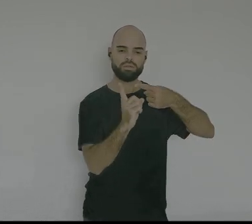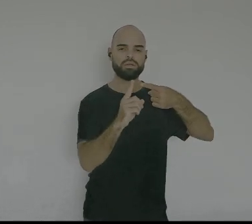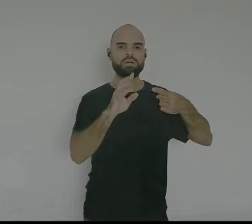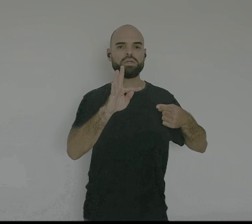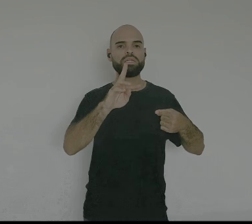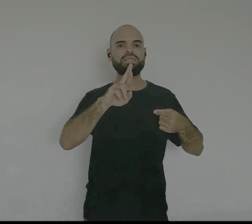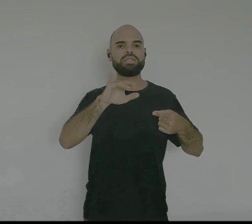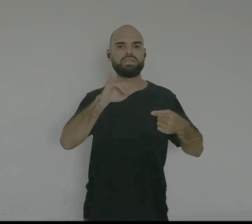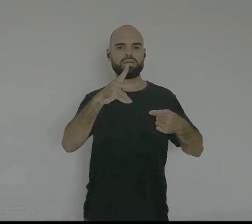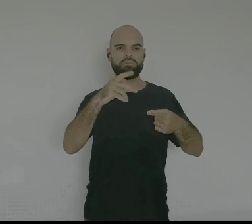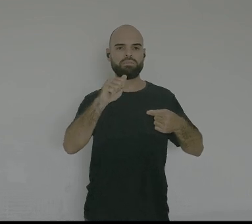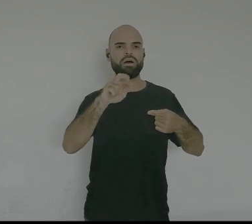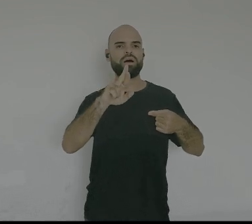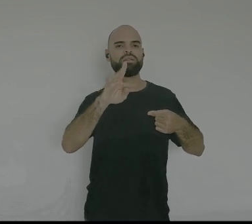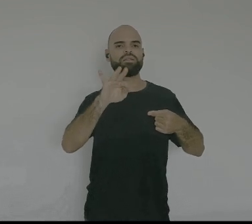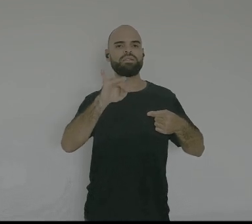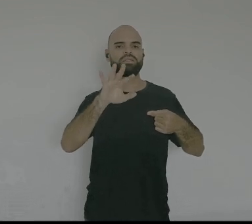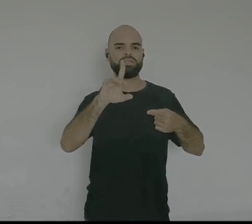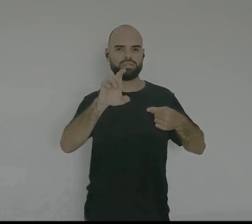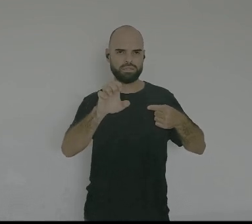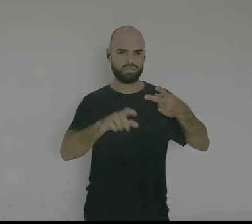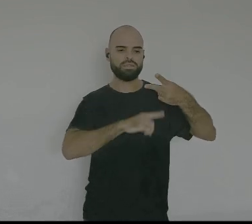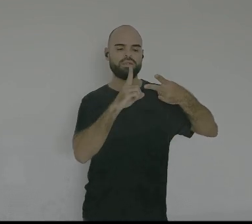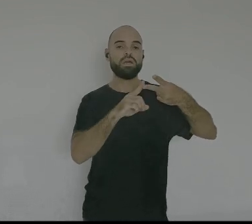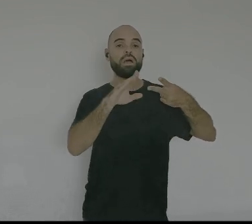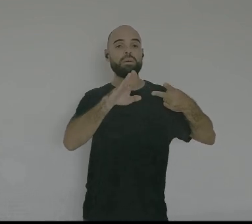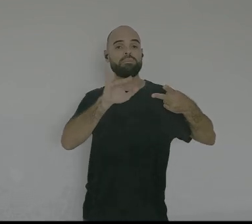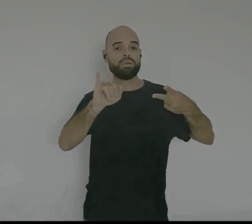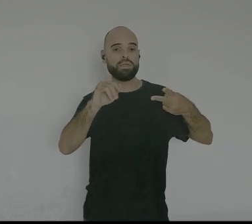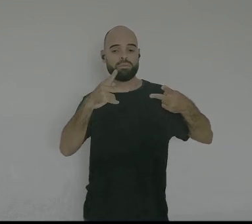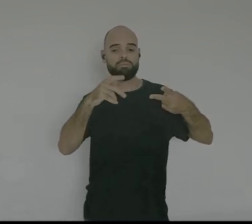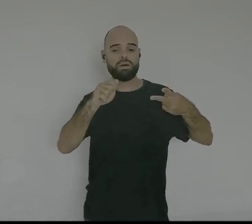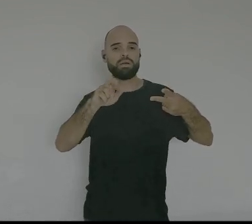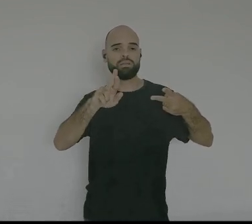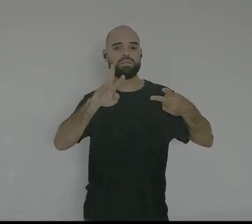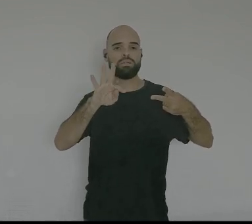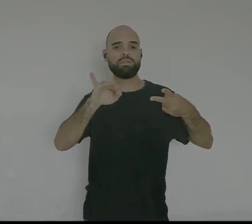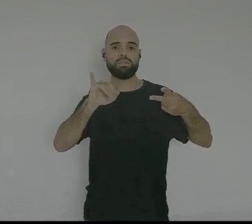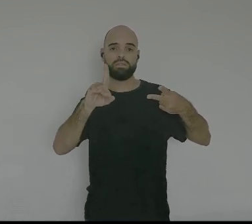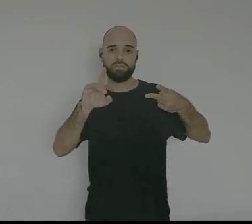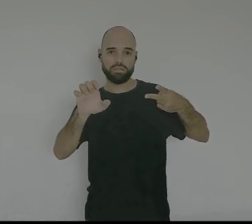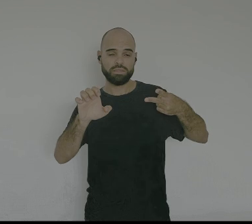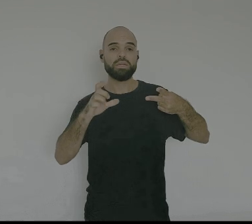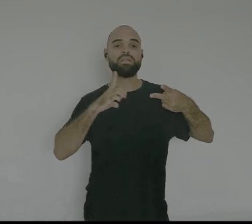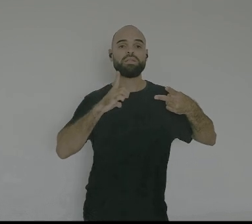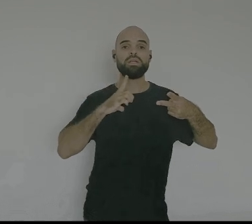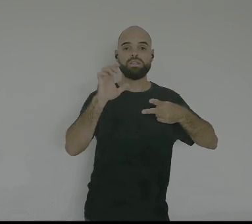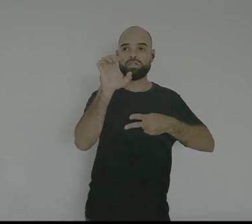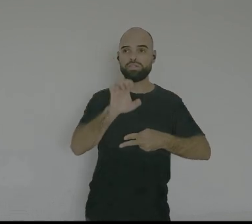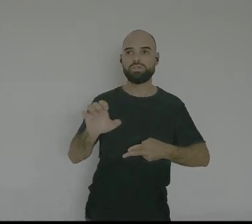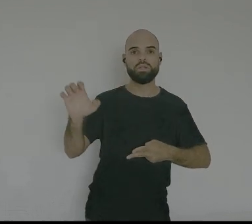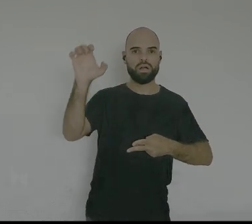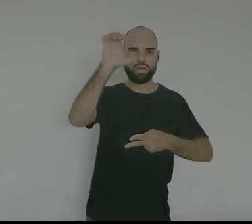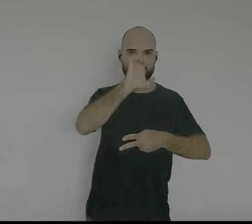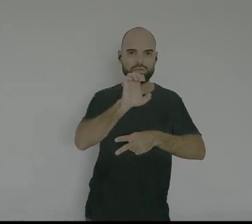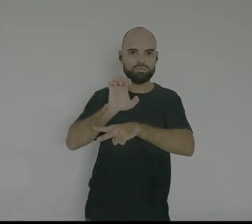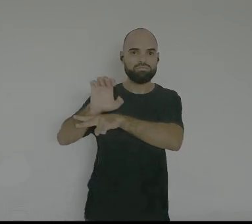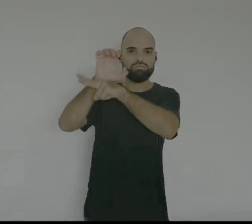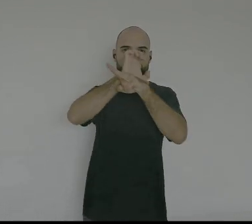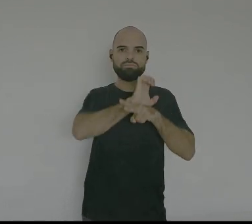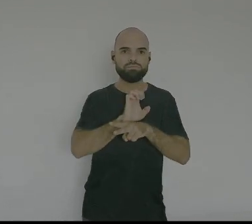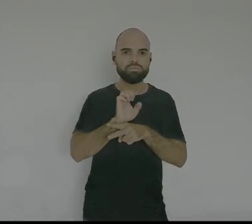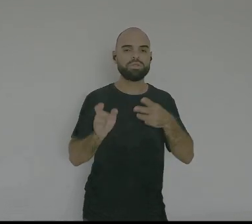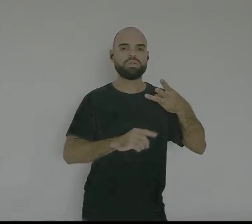Intergestores Tripartite, no âmbito estadual, com as comissões intergestores bipartite estadual, no âmbito regional, com as